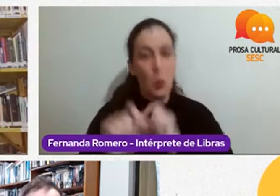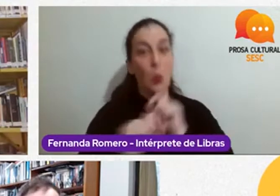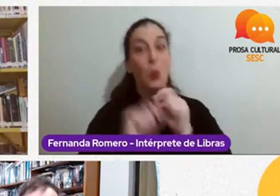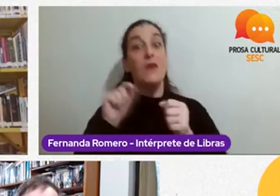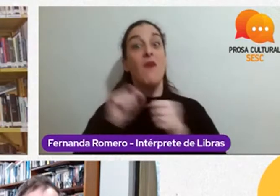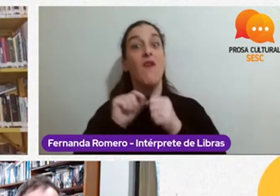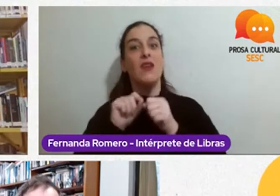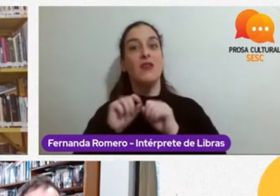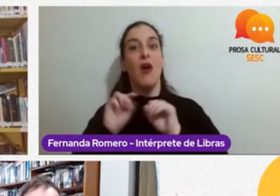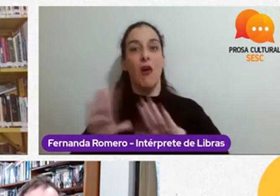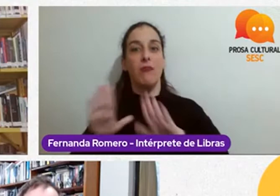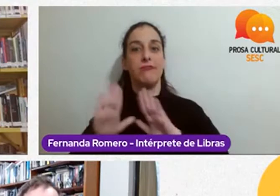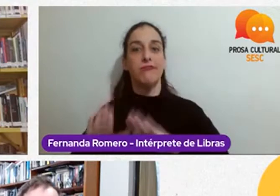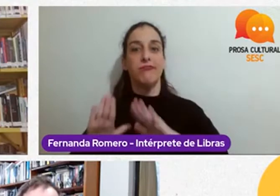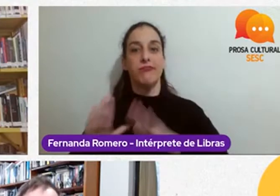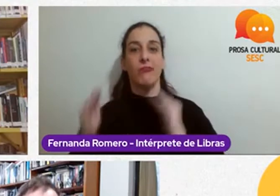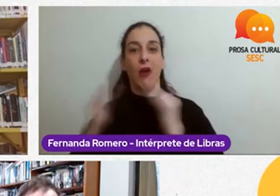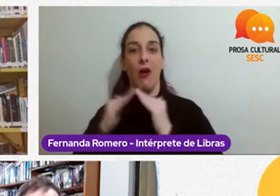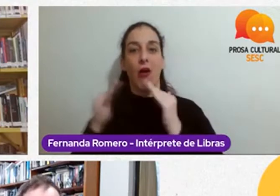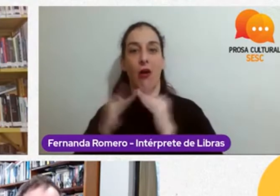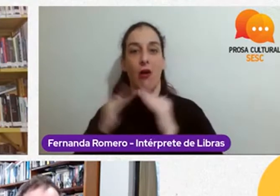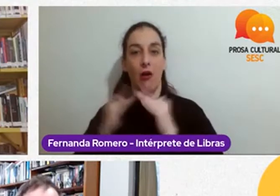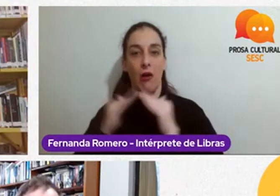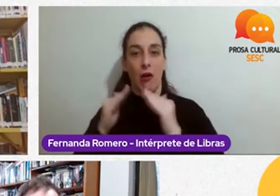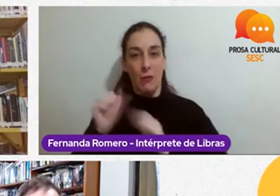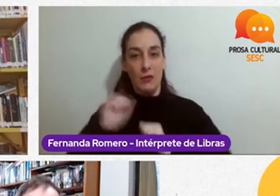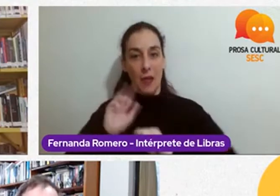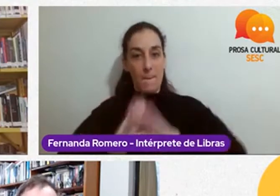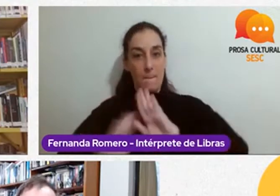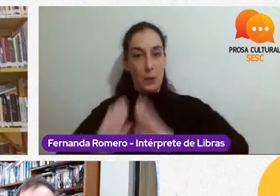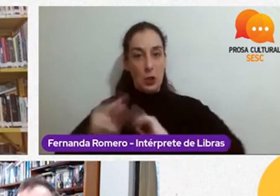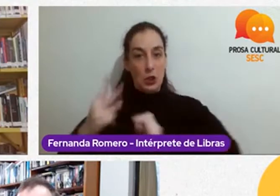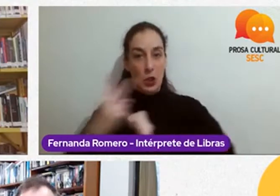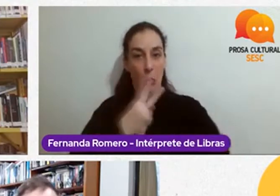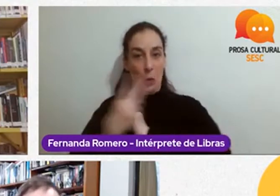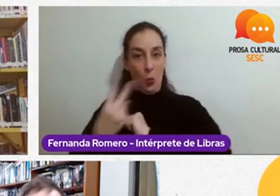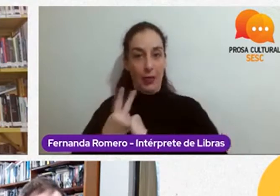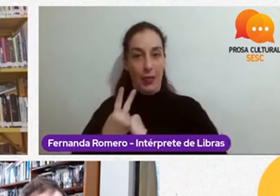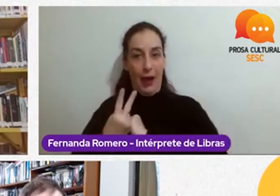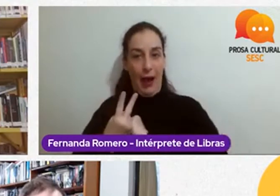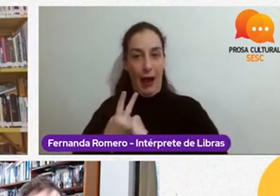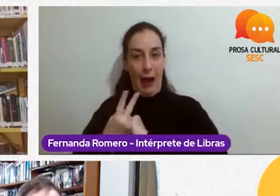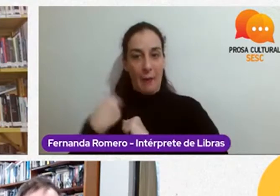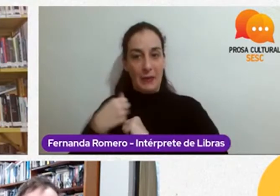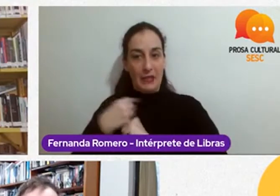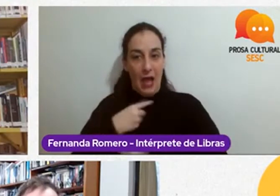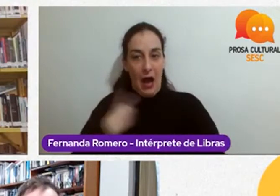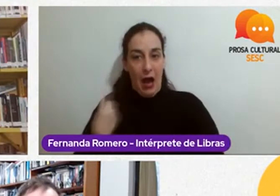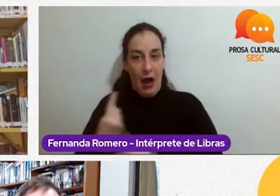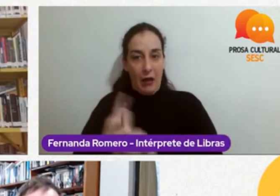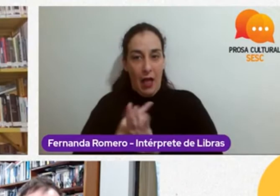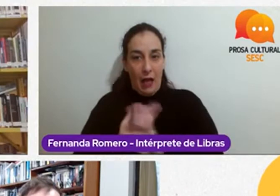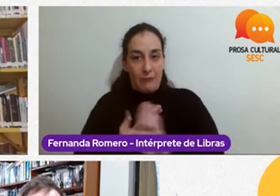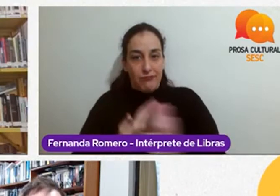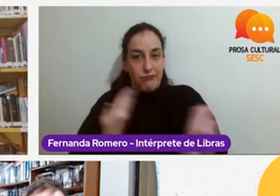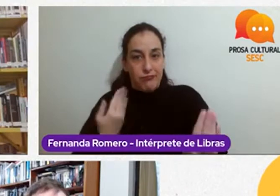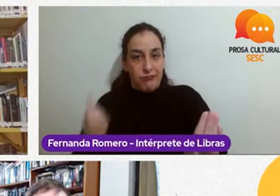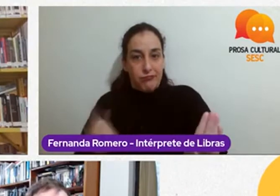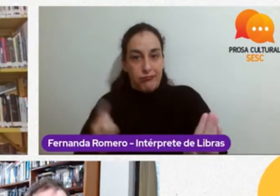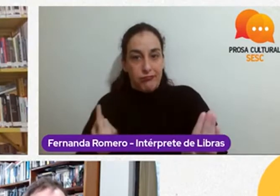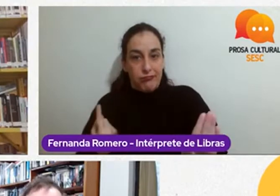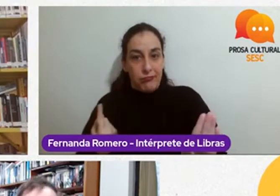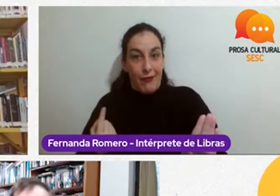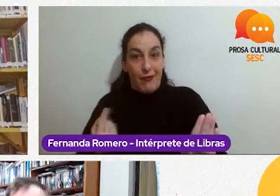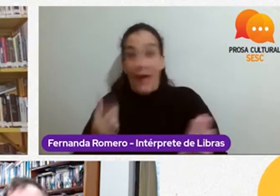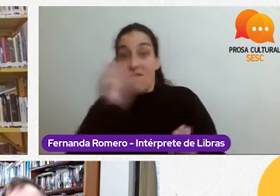que ficar em casa, tem que se proteger, tem que se cuidar, tem que se isolar, né? E aí a gente valoriza o